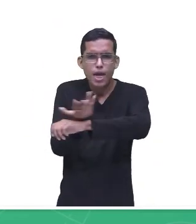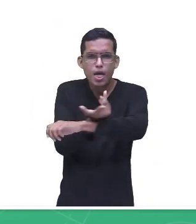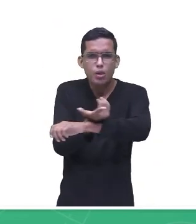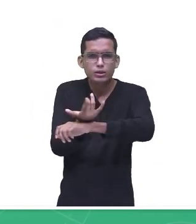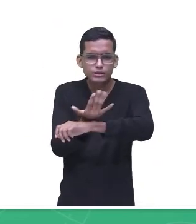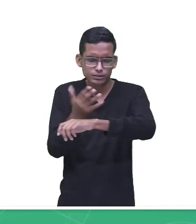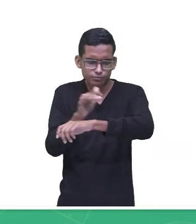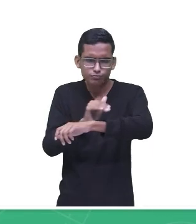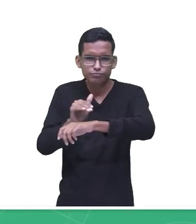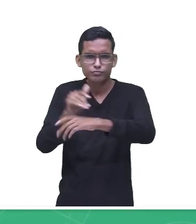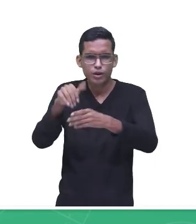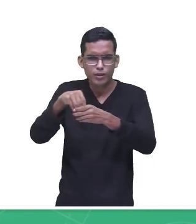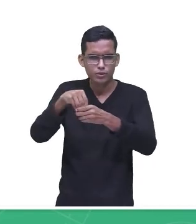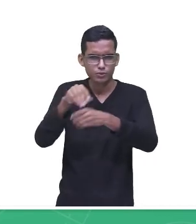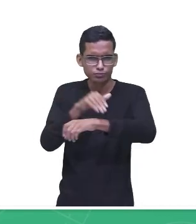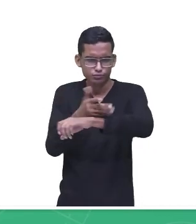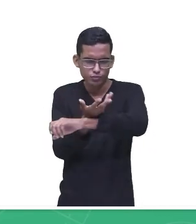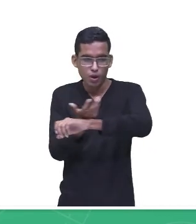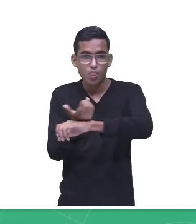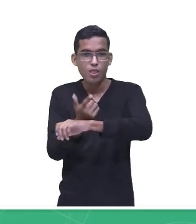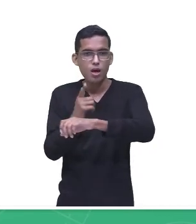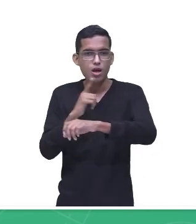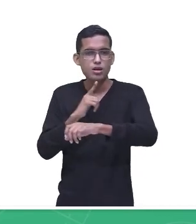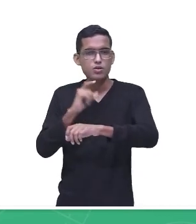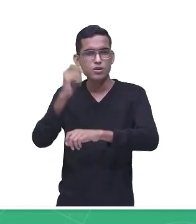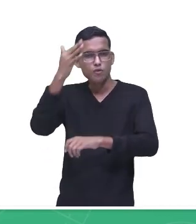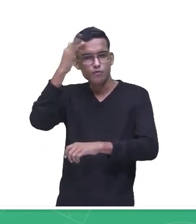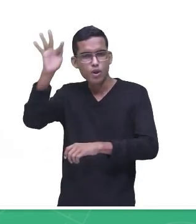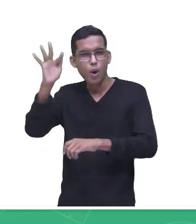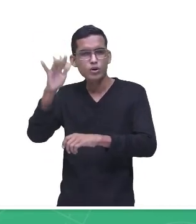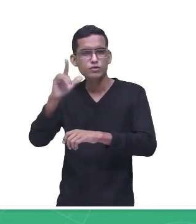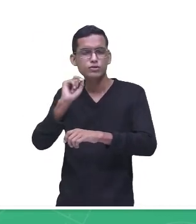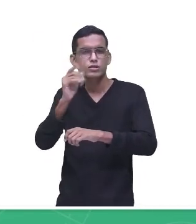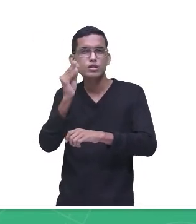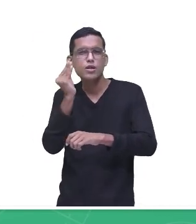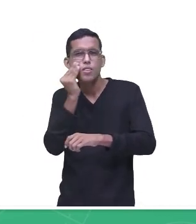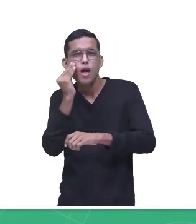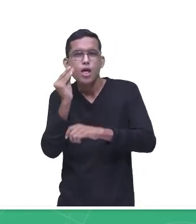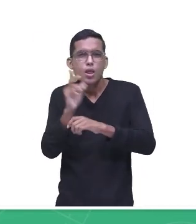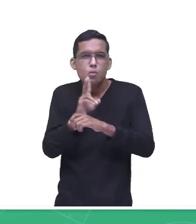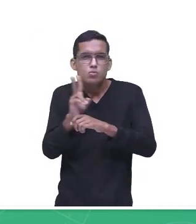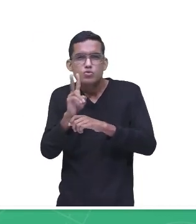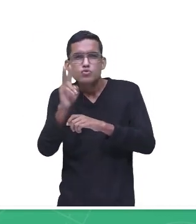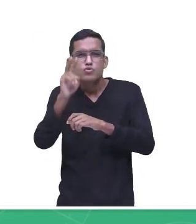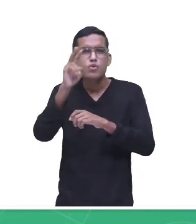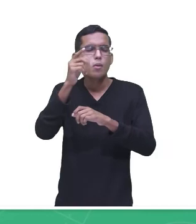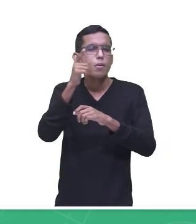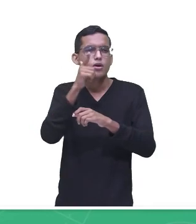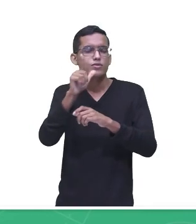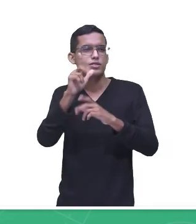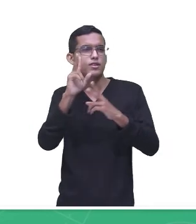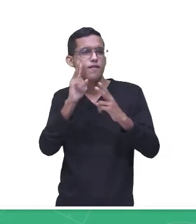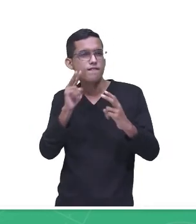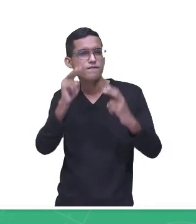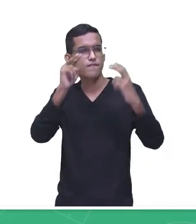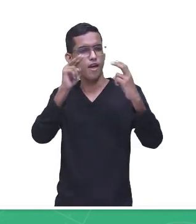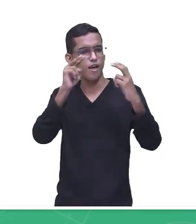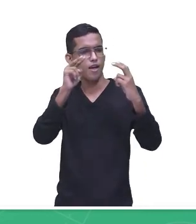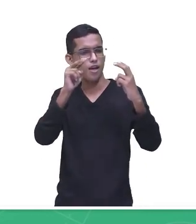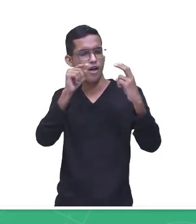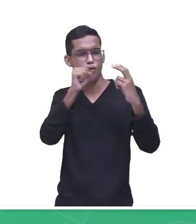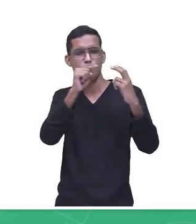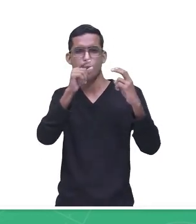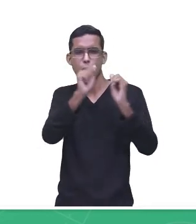chegar até em cima desses fios, para quê? Para olhar dentro dos olhos do grande mágico. A partir disso daí, qual